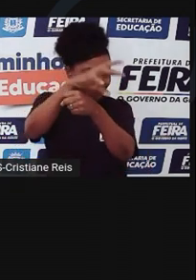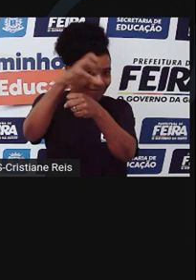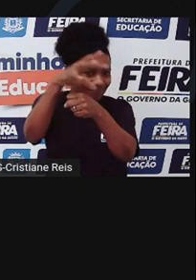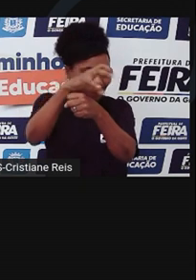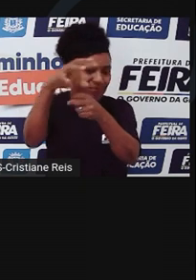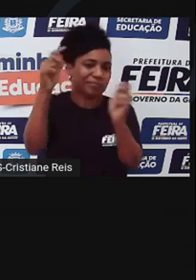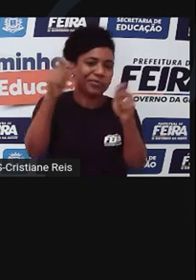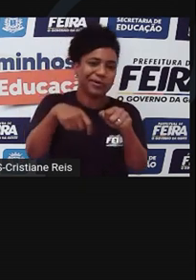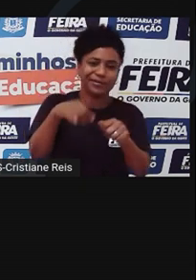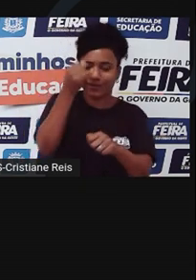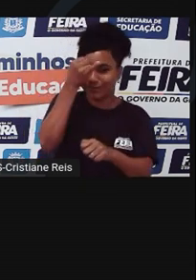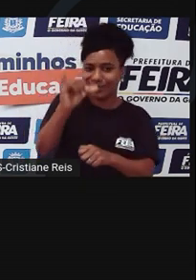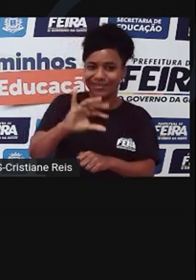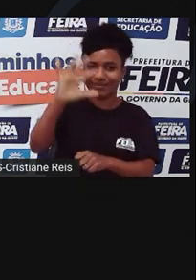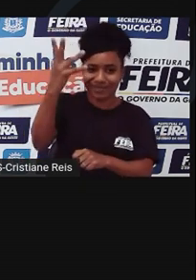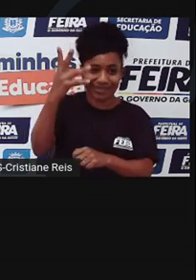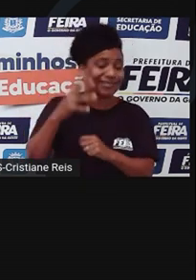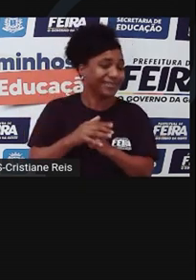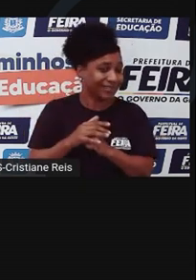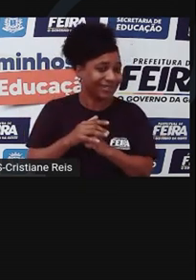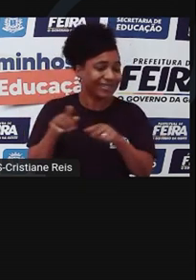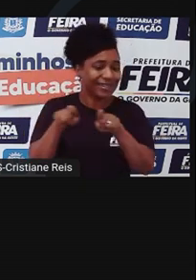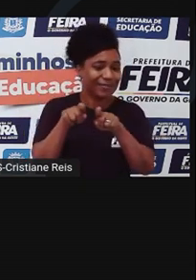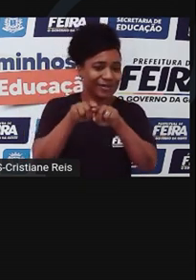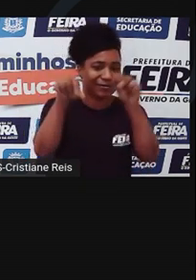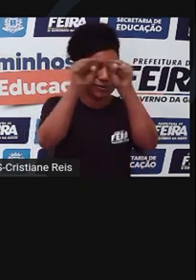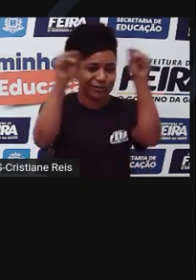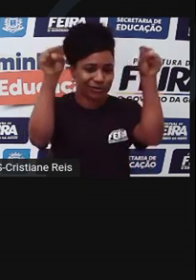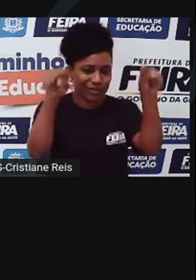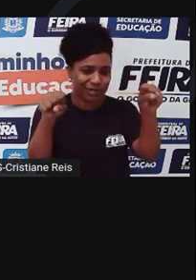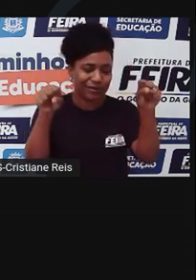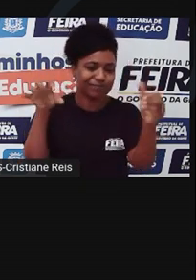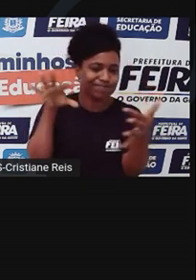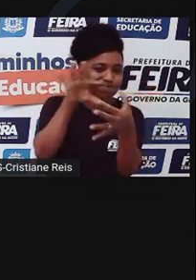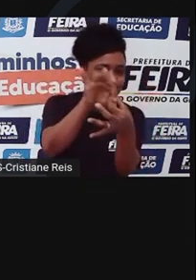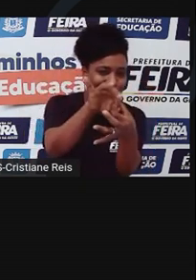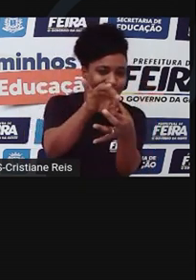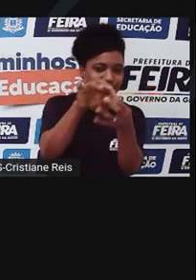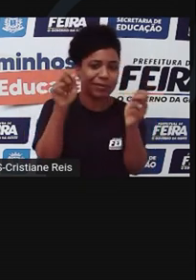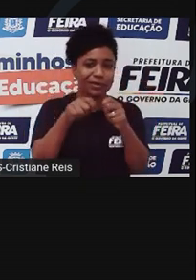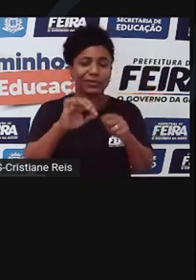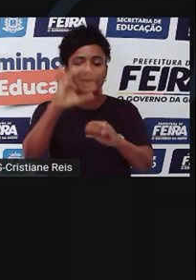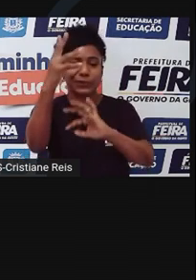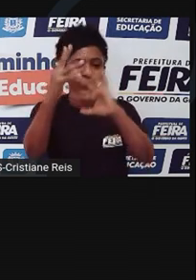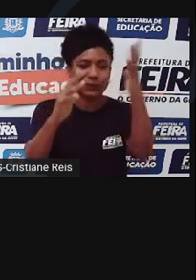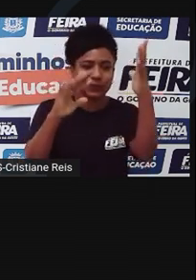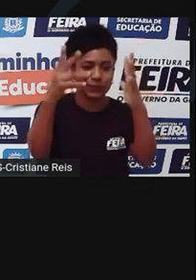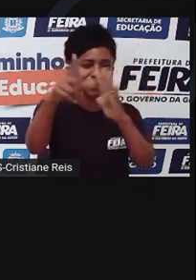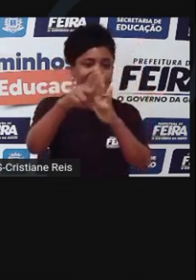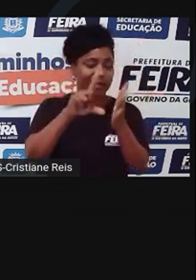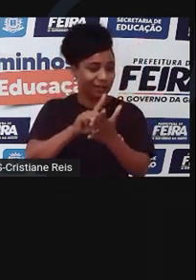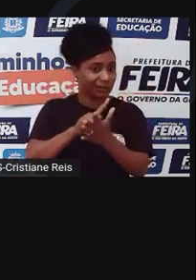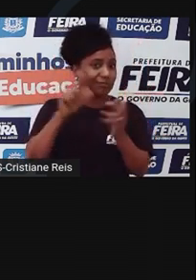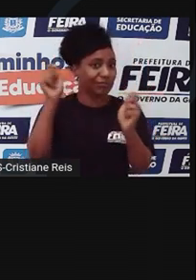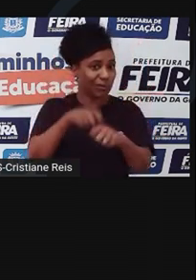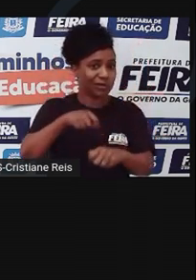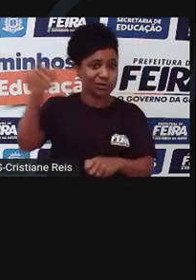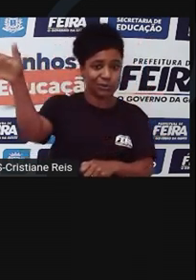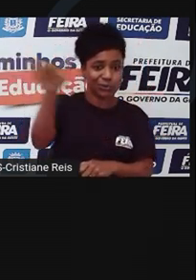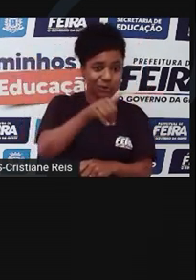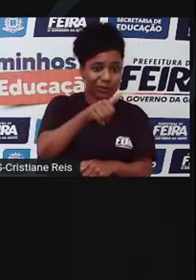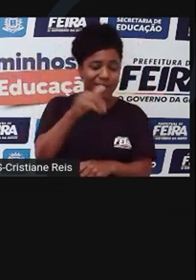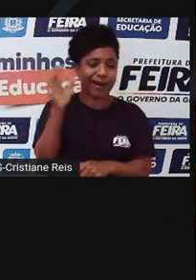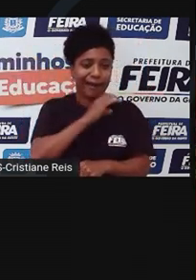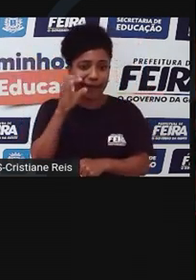e sistemas e até mesmo chamar a emergência para lidar com acidentes que poderiam ser fatais até mesmo soluções para a pandemia